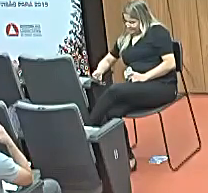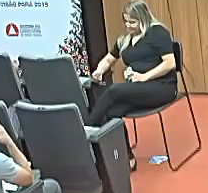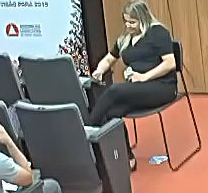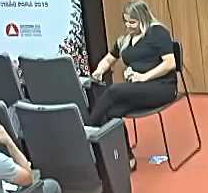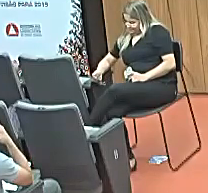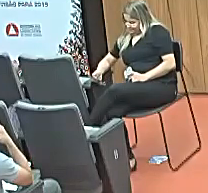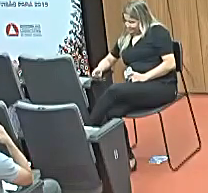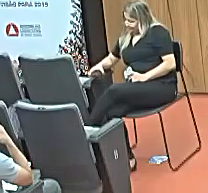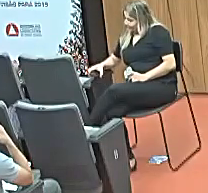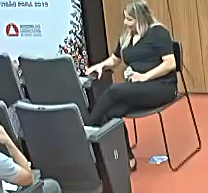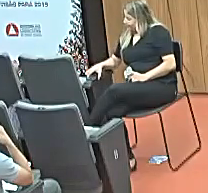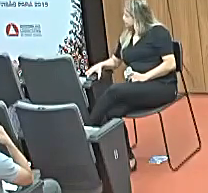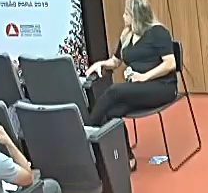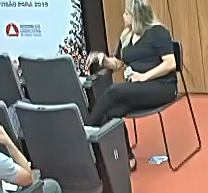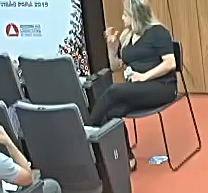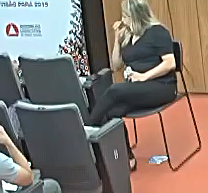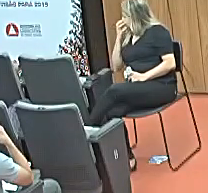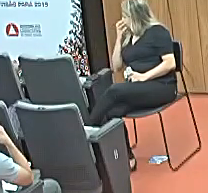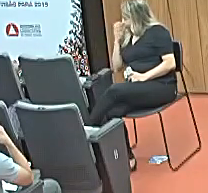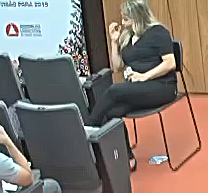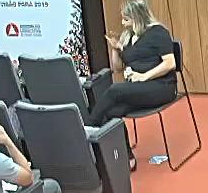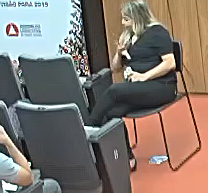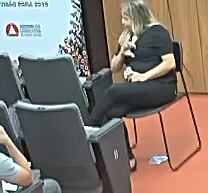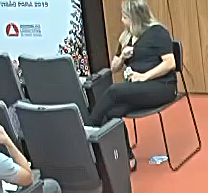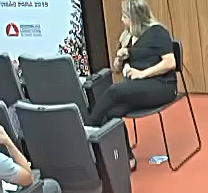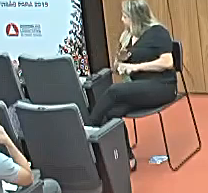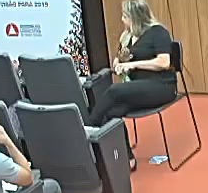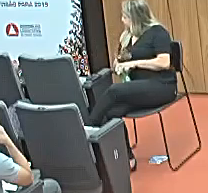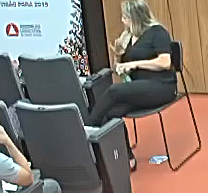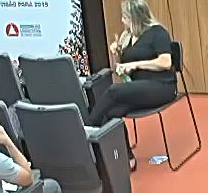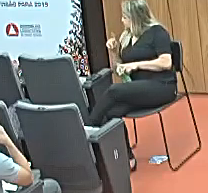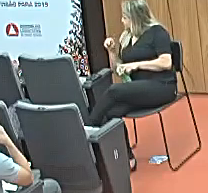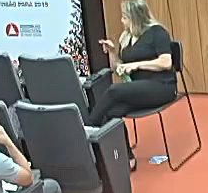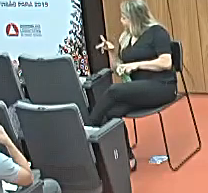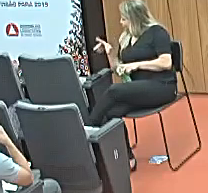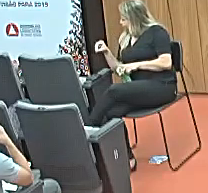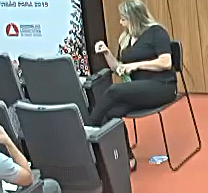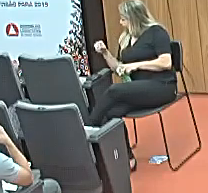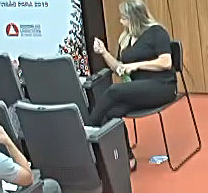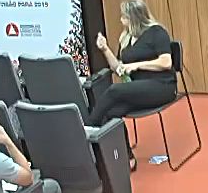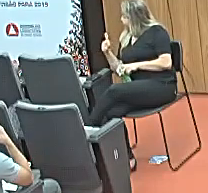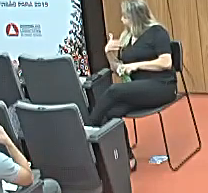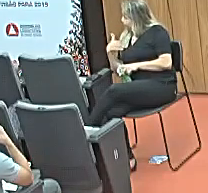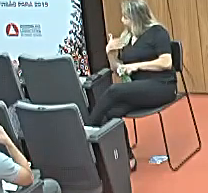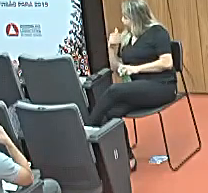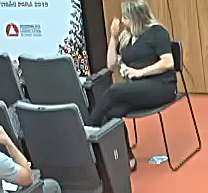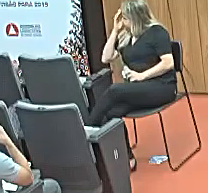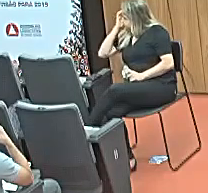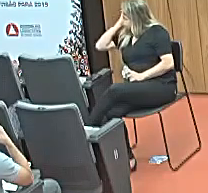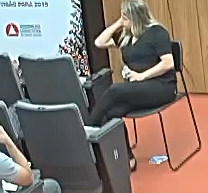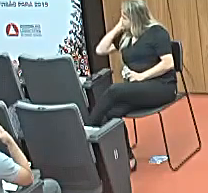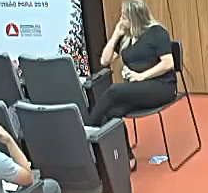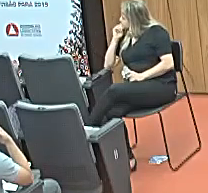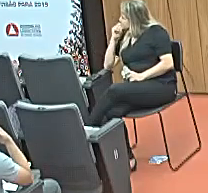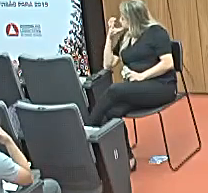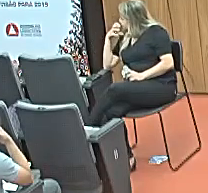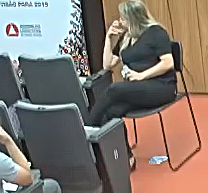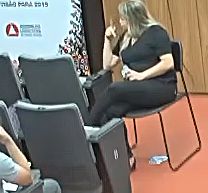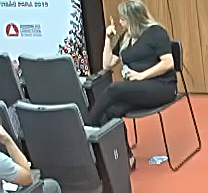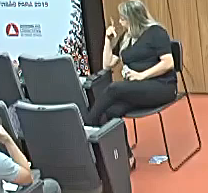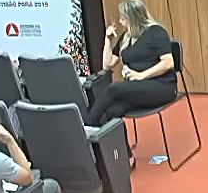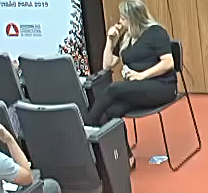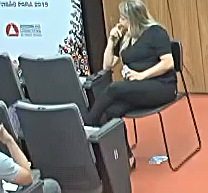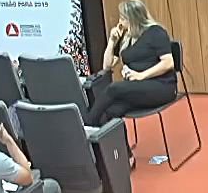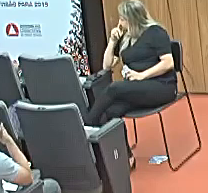a moção 2 os participantes do subgrupo recursos hídricos é do grupo trabalha agropecuária desenvolvimento no processo